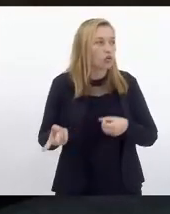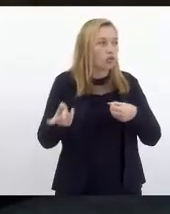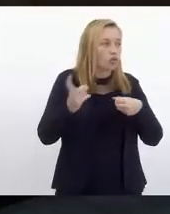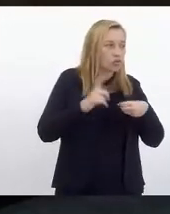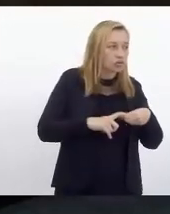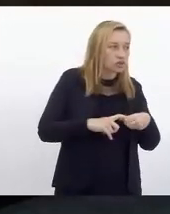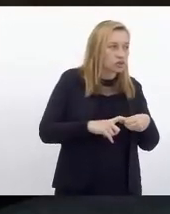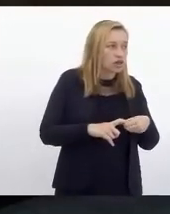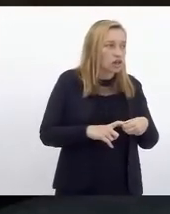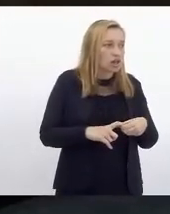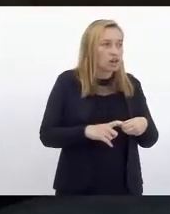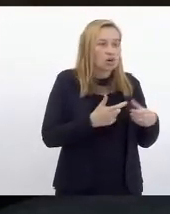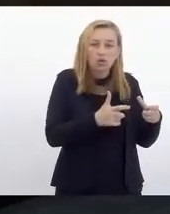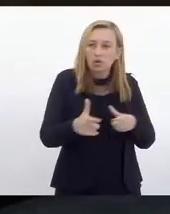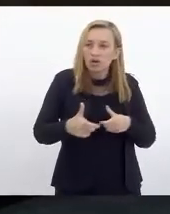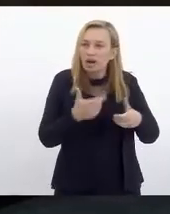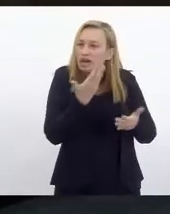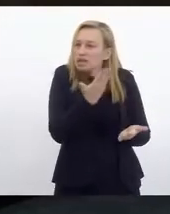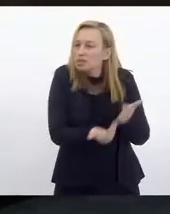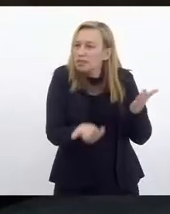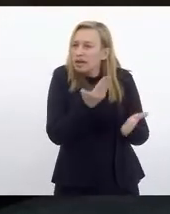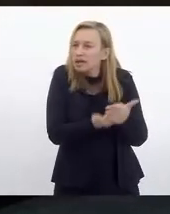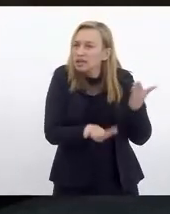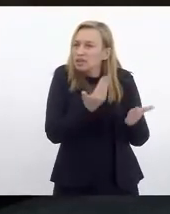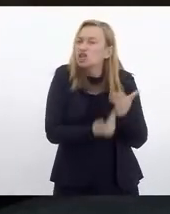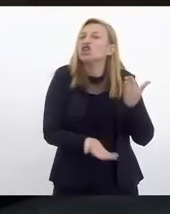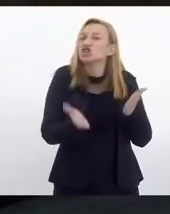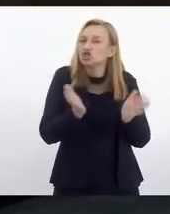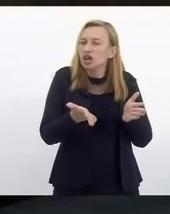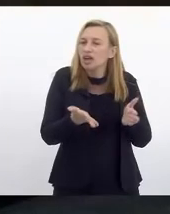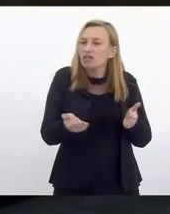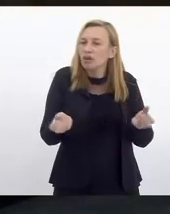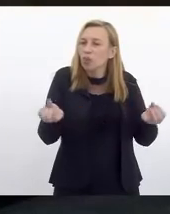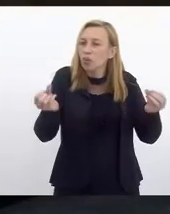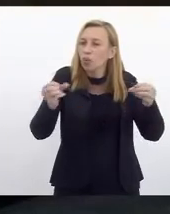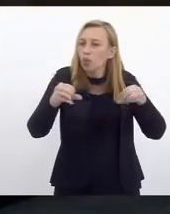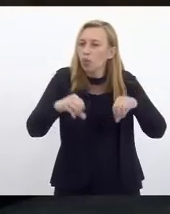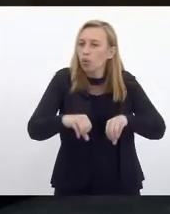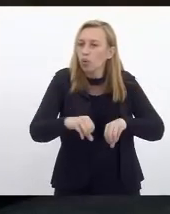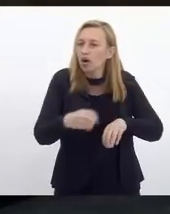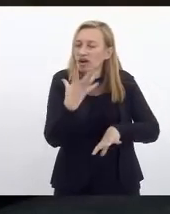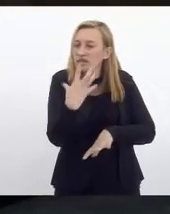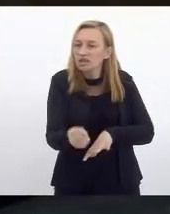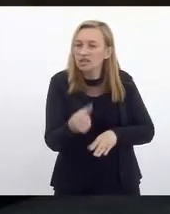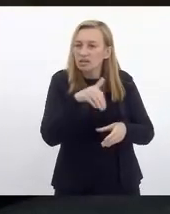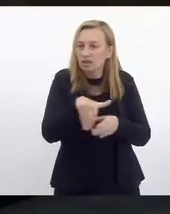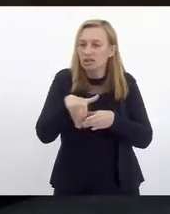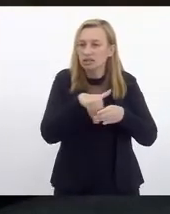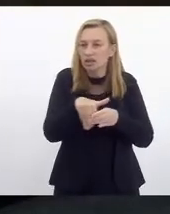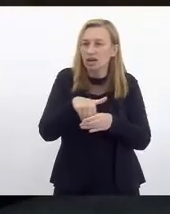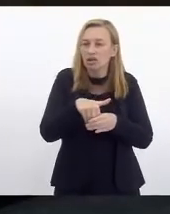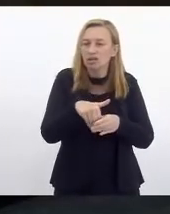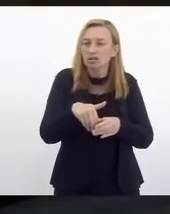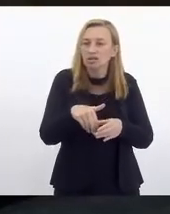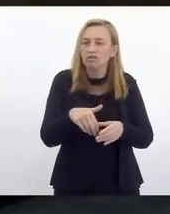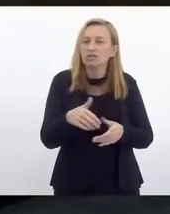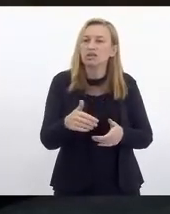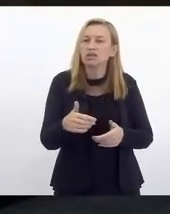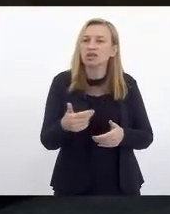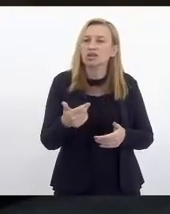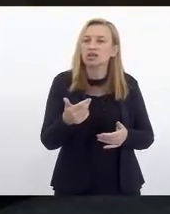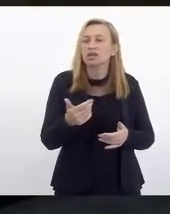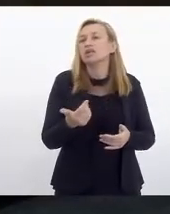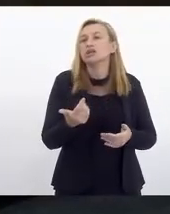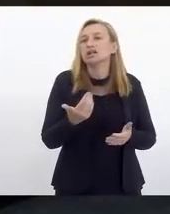os pontos perdidos, já que vem despencando, já vem despencando em termos de aceitação eleitoral, para tentar fazer demagogia,